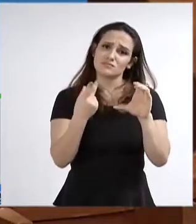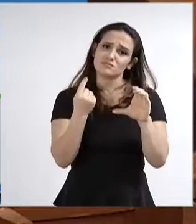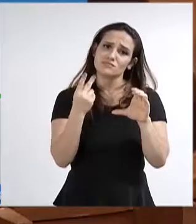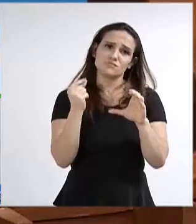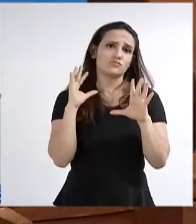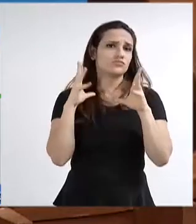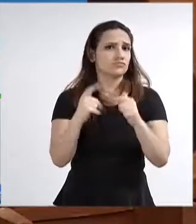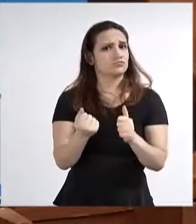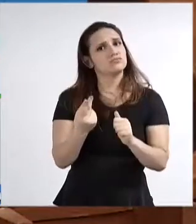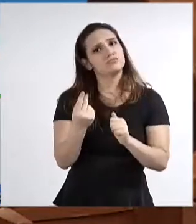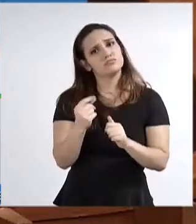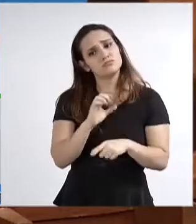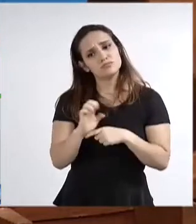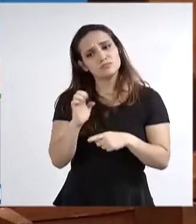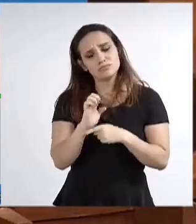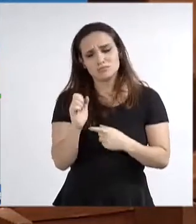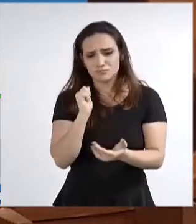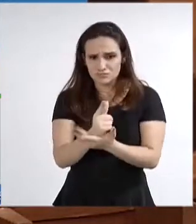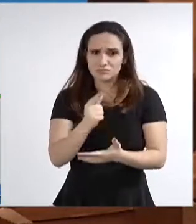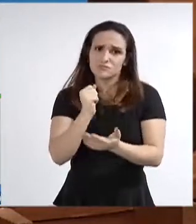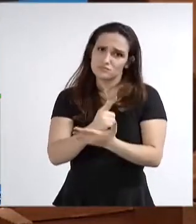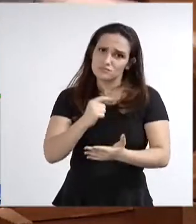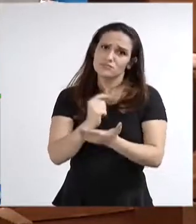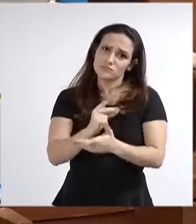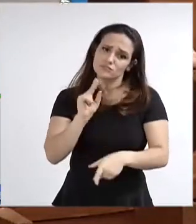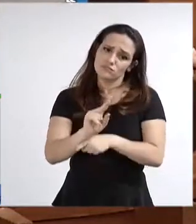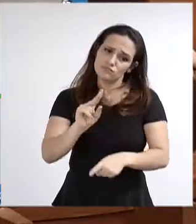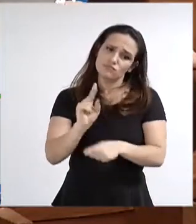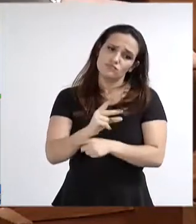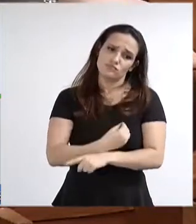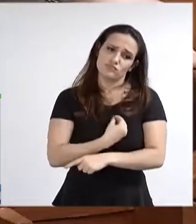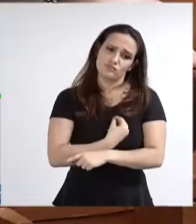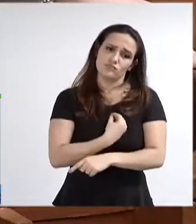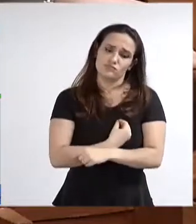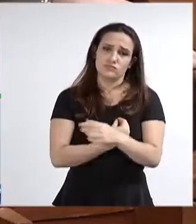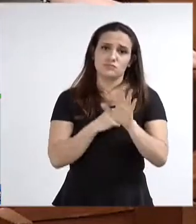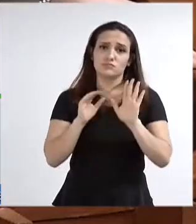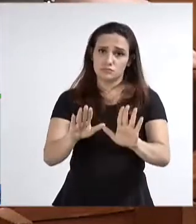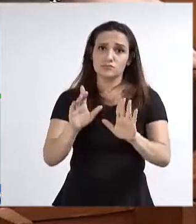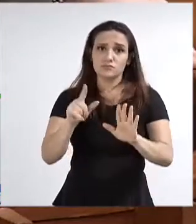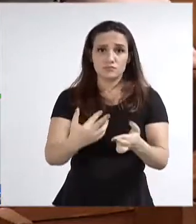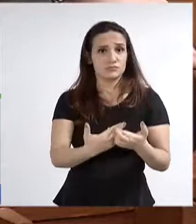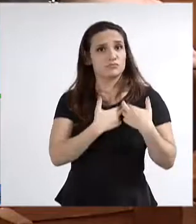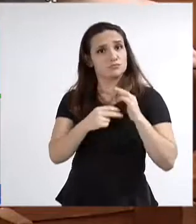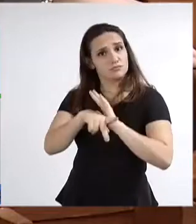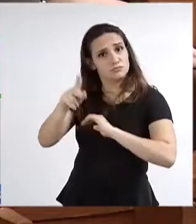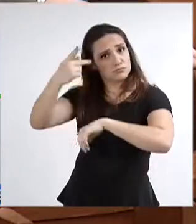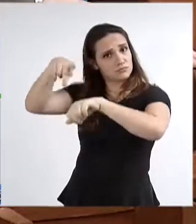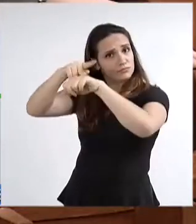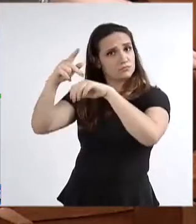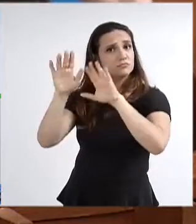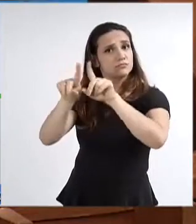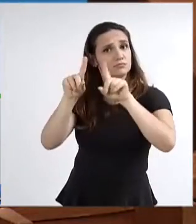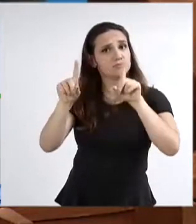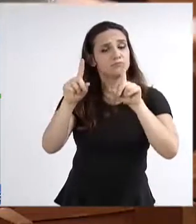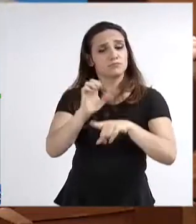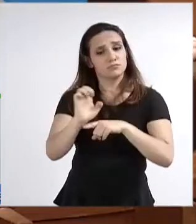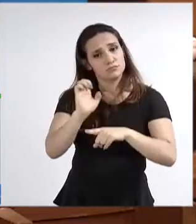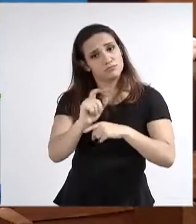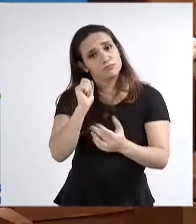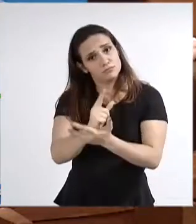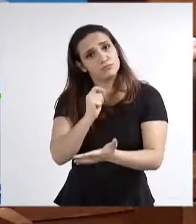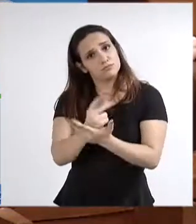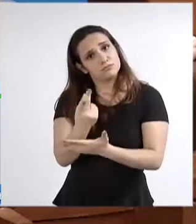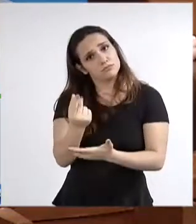dos gastos que o Estado tem, não é, com esses crimes que é de competência típica da União Federal, porquanto